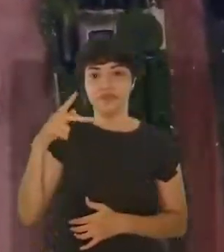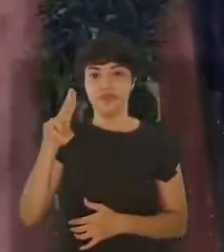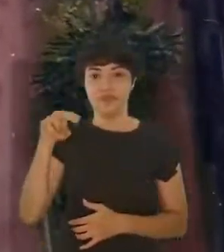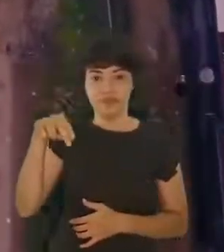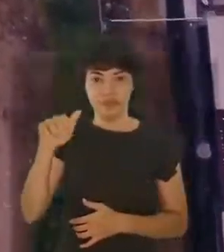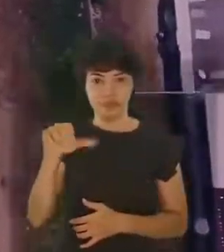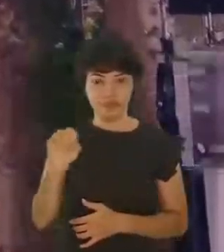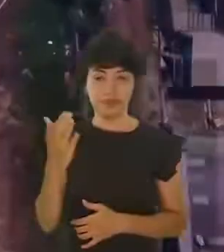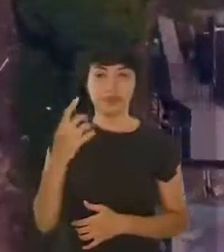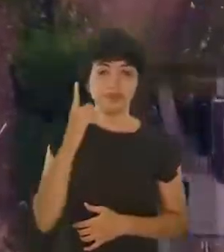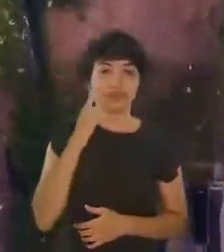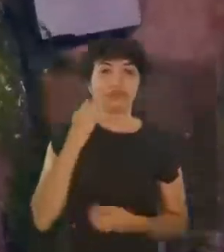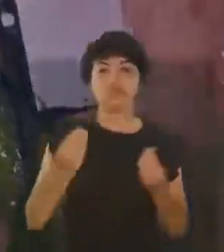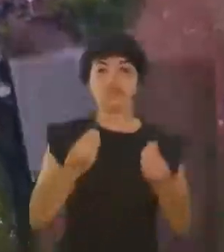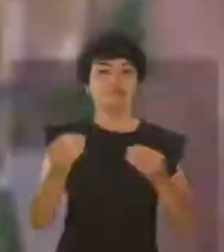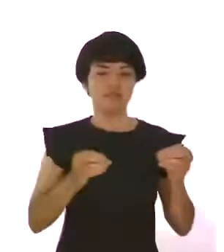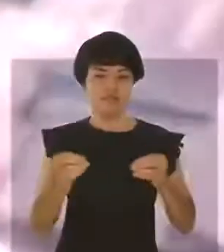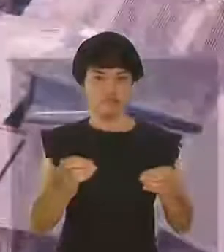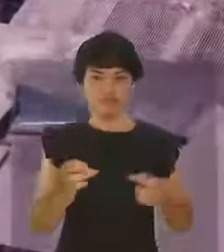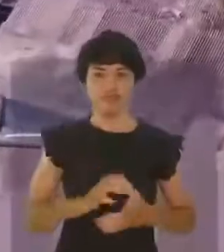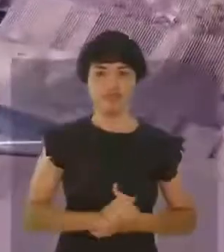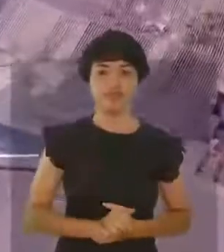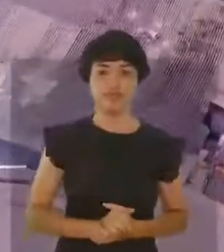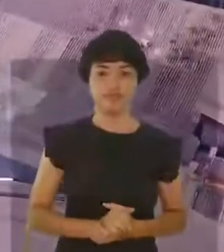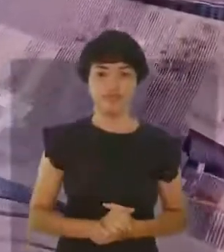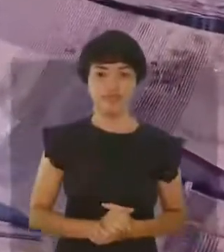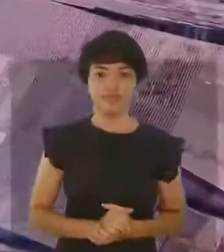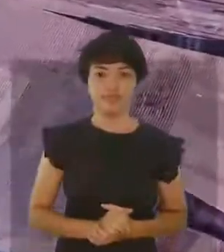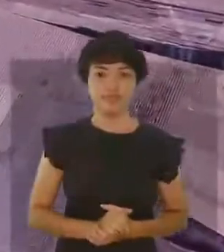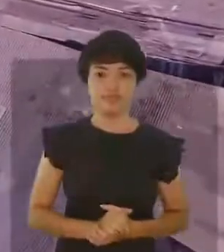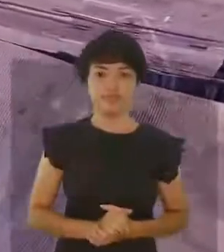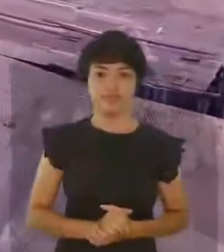Vamos conferir como está o andamento da obra?